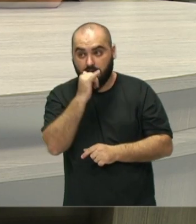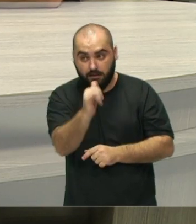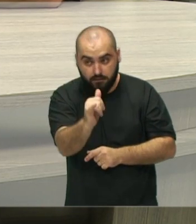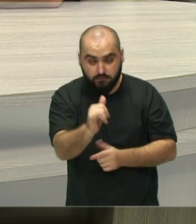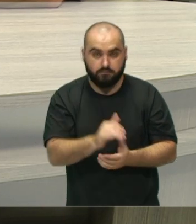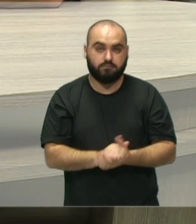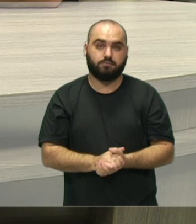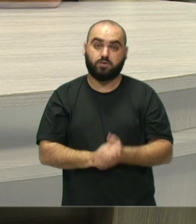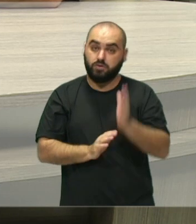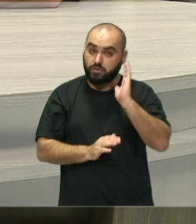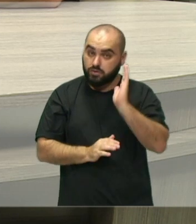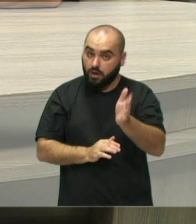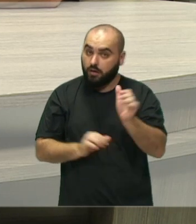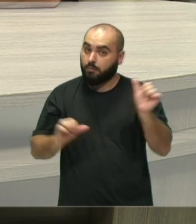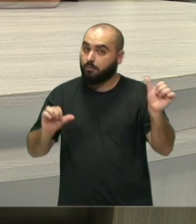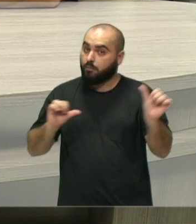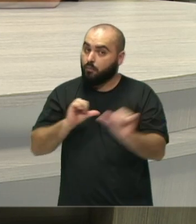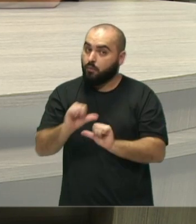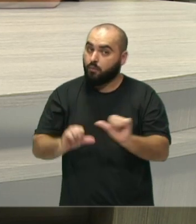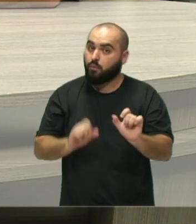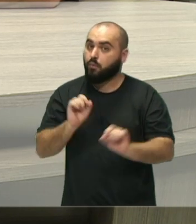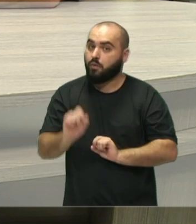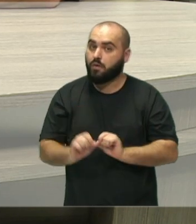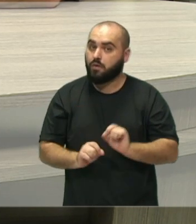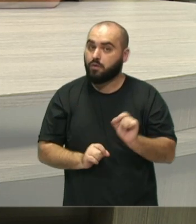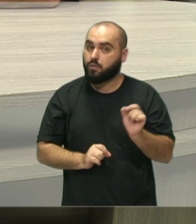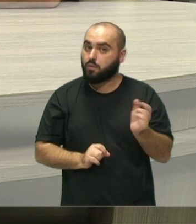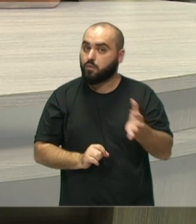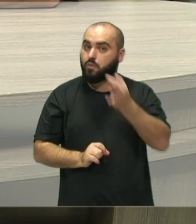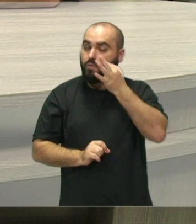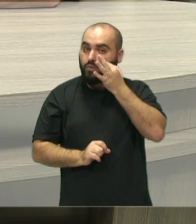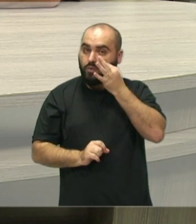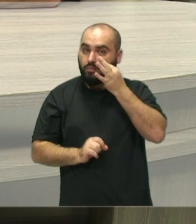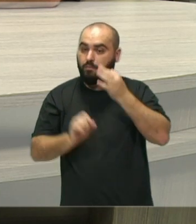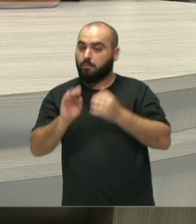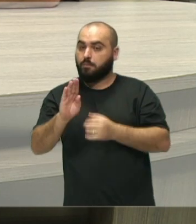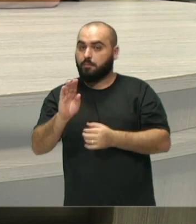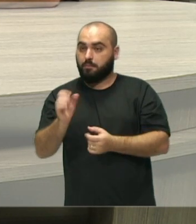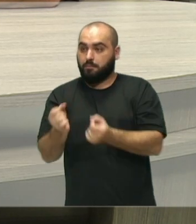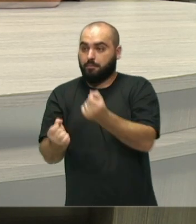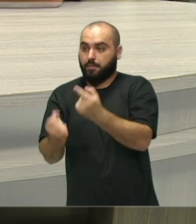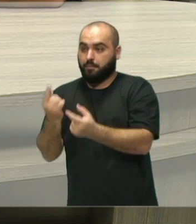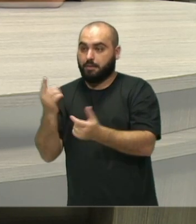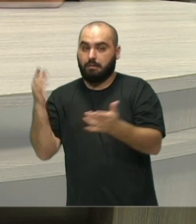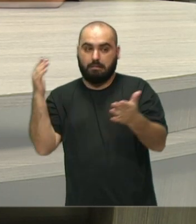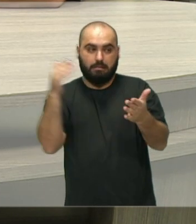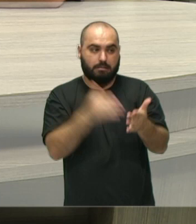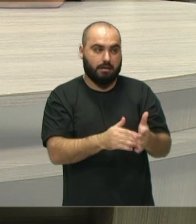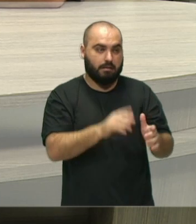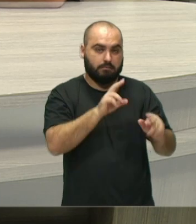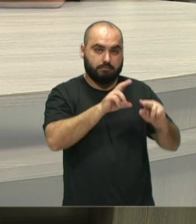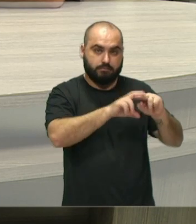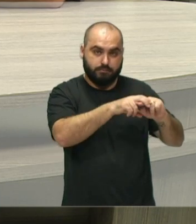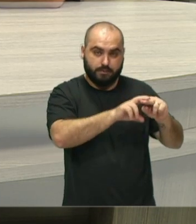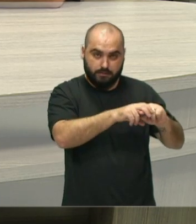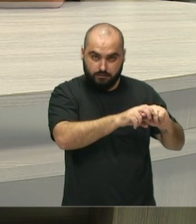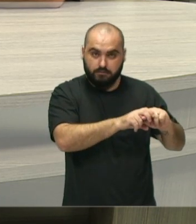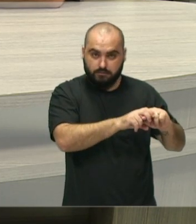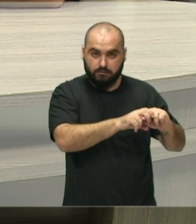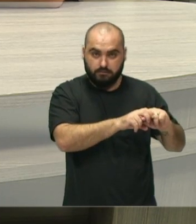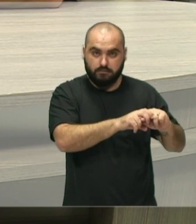grande diferencial é que hoje o custo de um deslocamento de Bombinhas a Pissarras com os